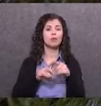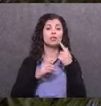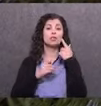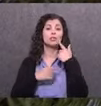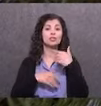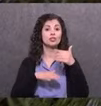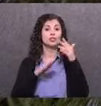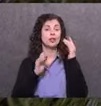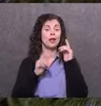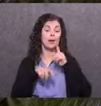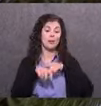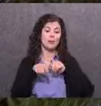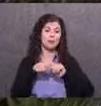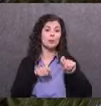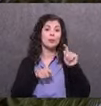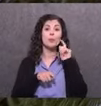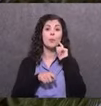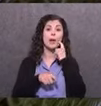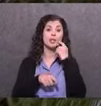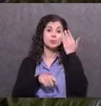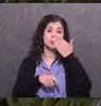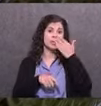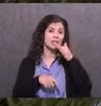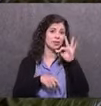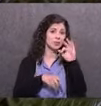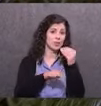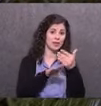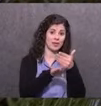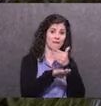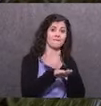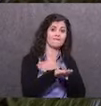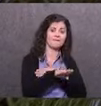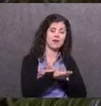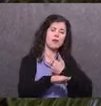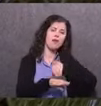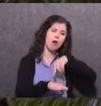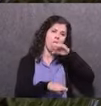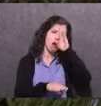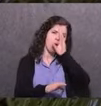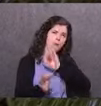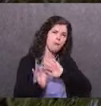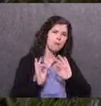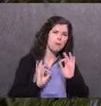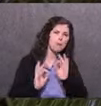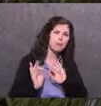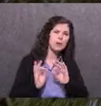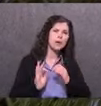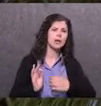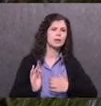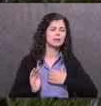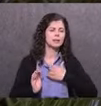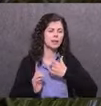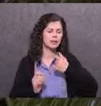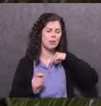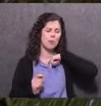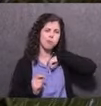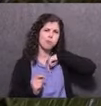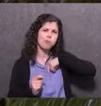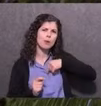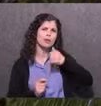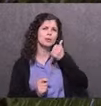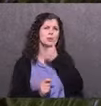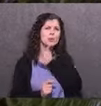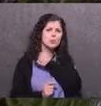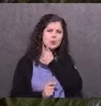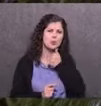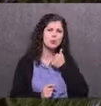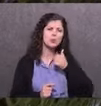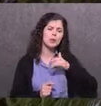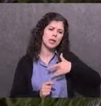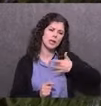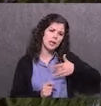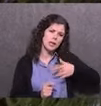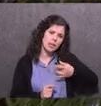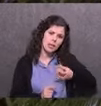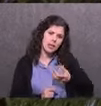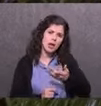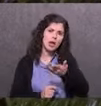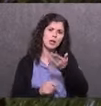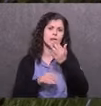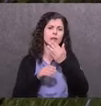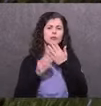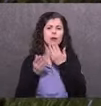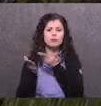Quaresma, vimos a preparar-nos com obras de penitência e de caridade.